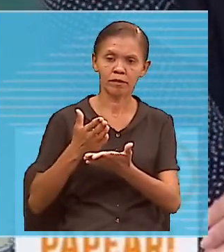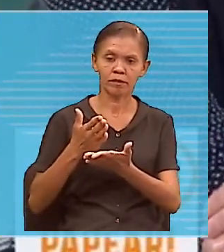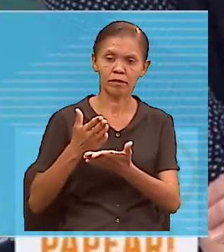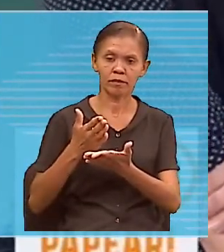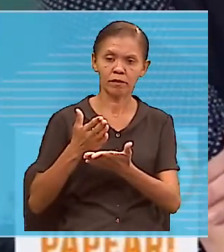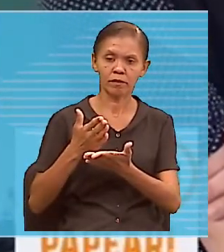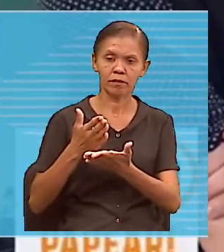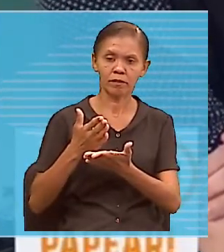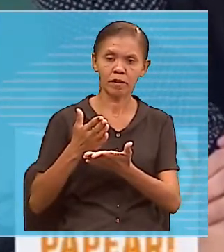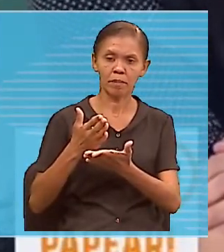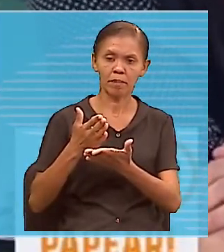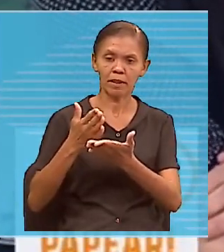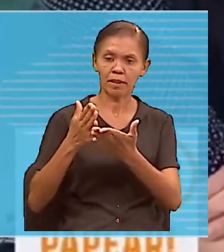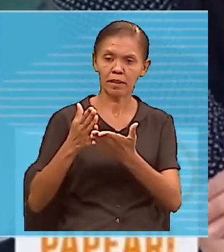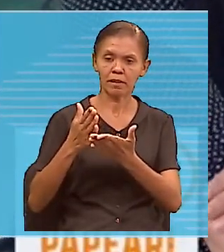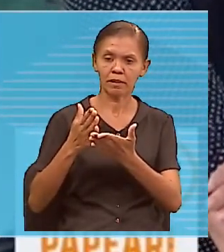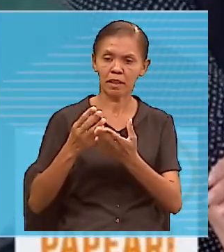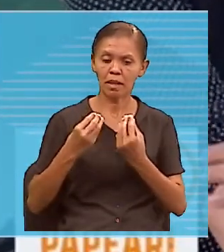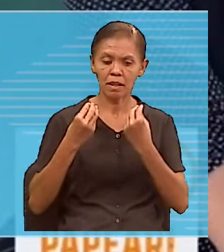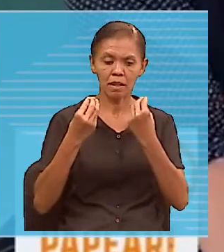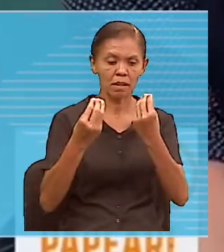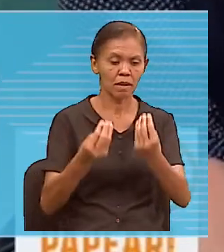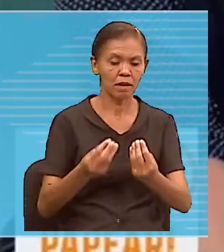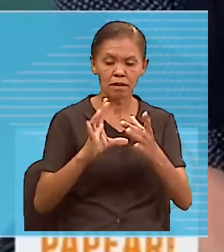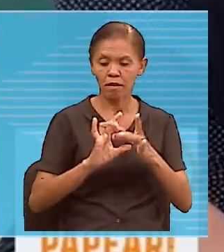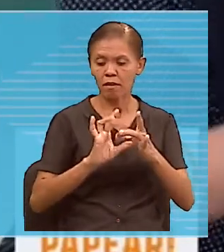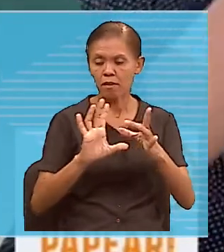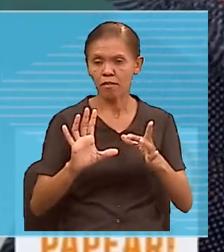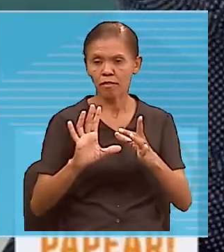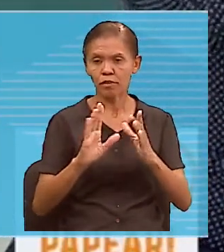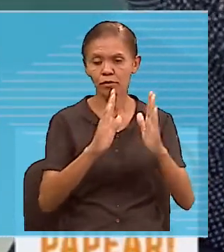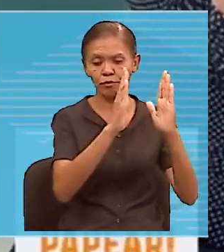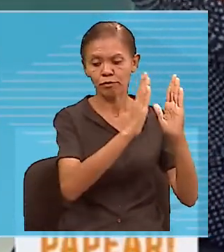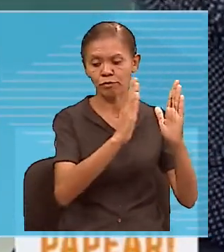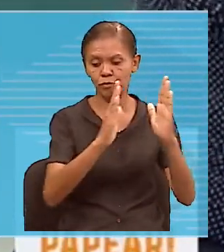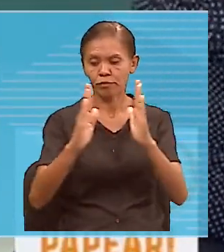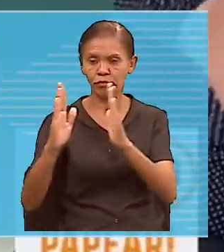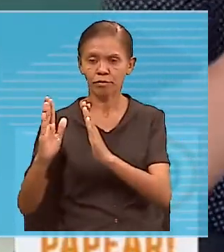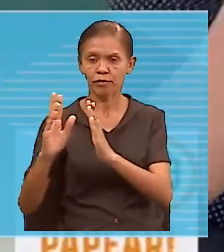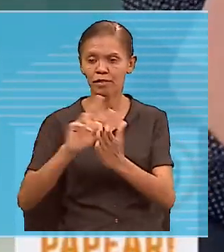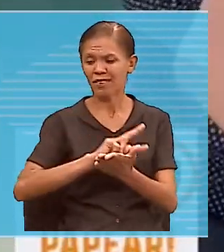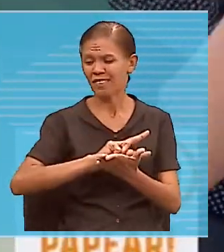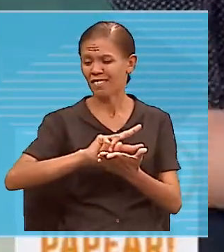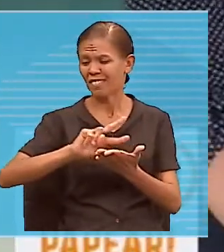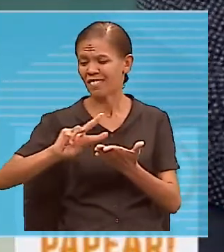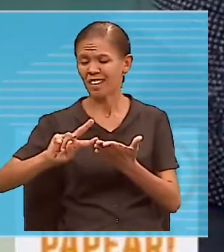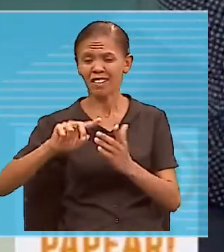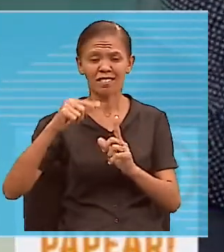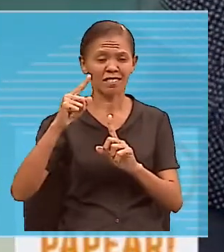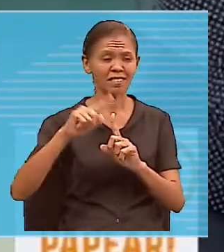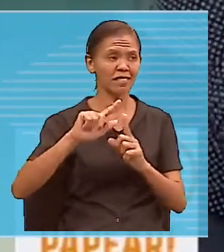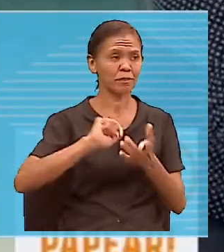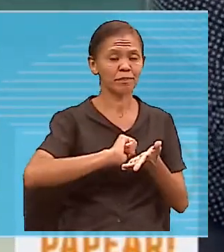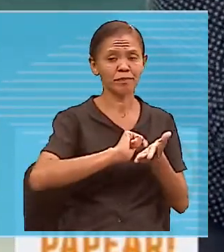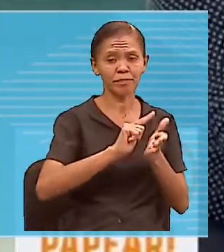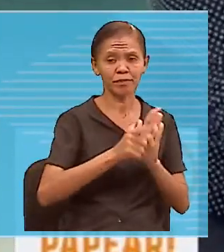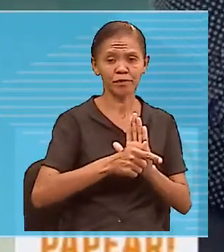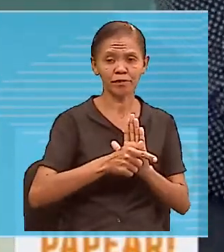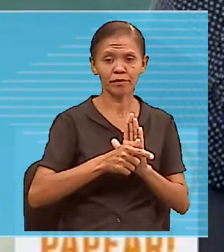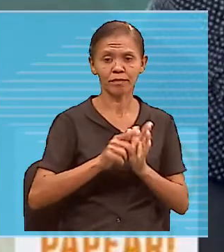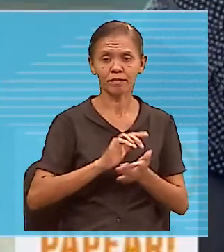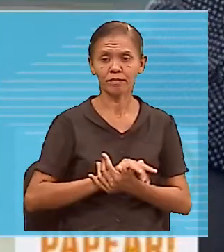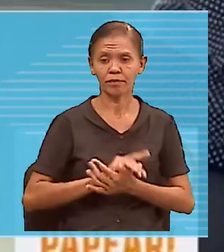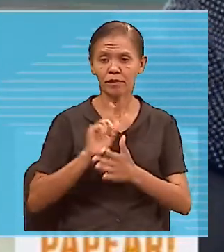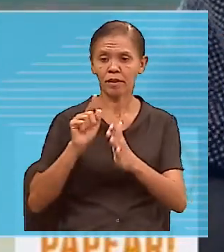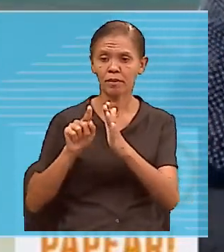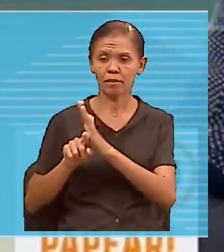romance, ficção, fantasia, entre outros. E vocês recebem doação de livros? Com certeza, nós recebemos doação. Vamos ficar também a